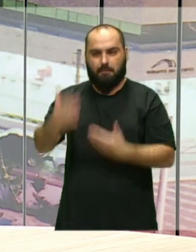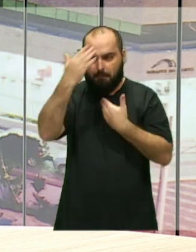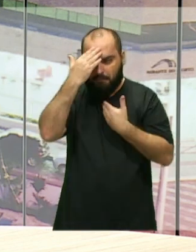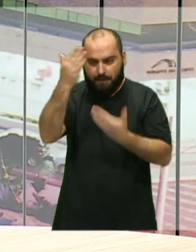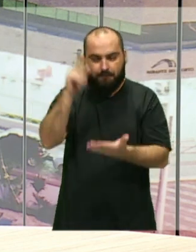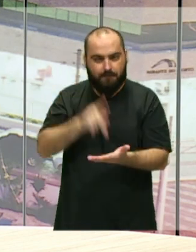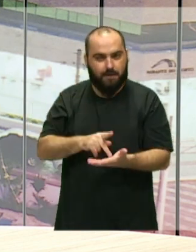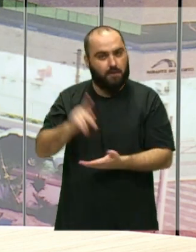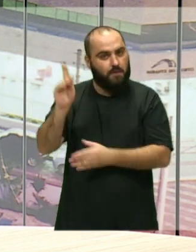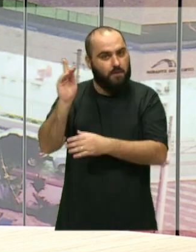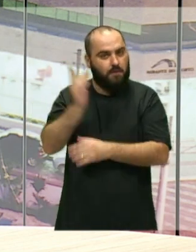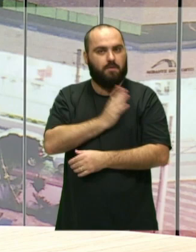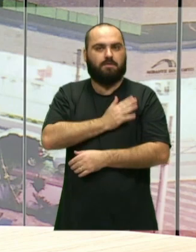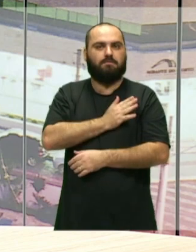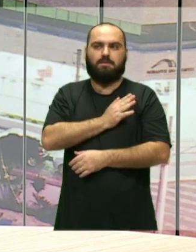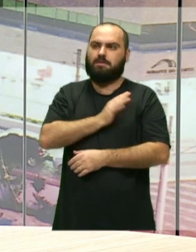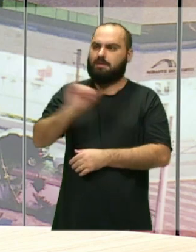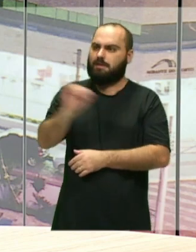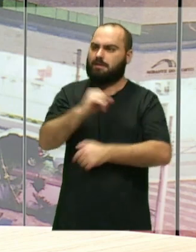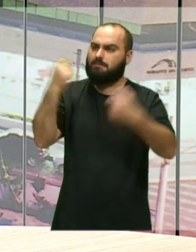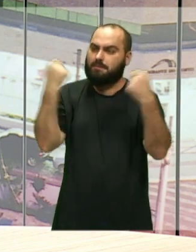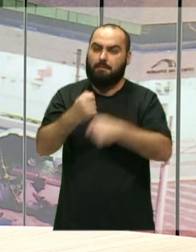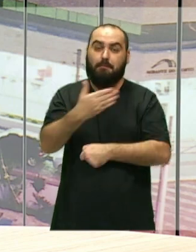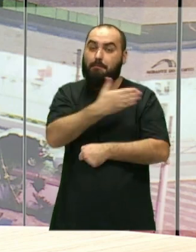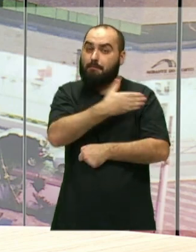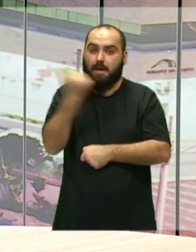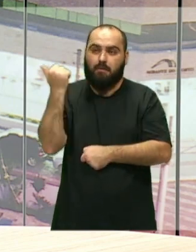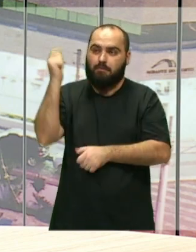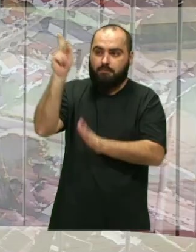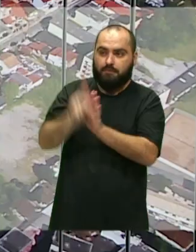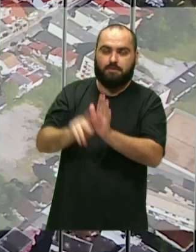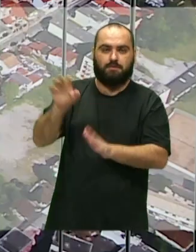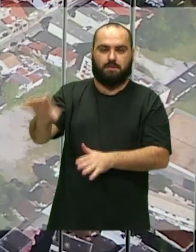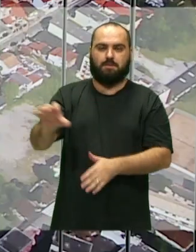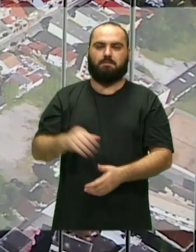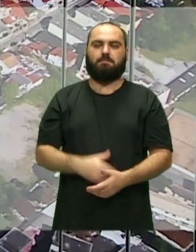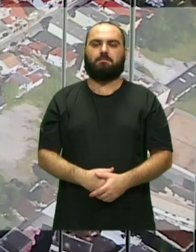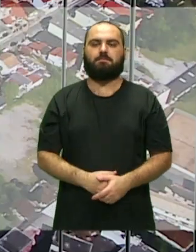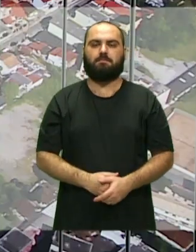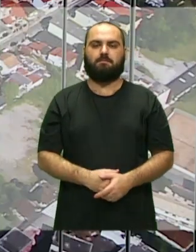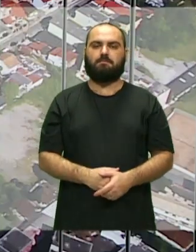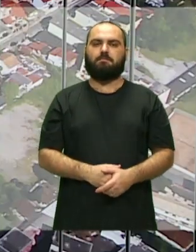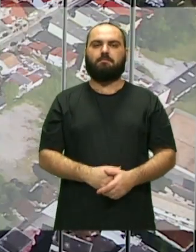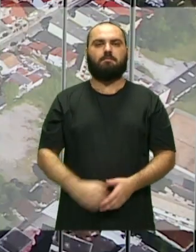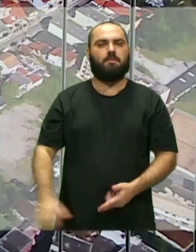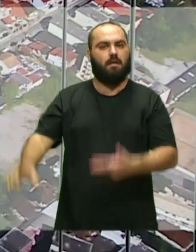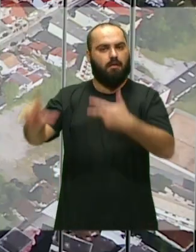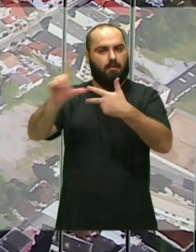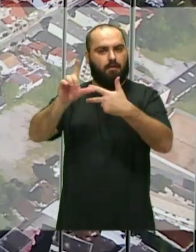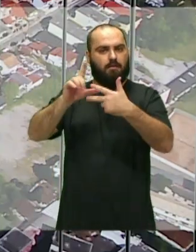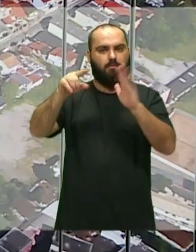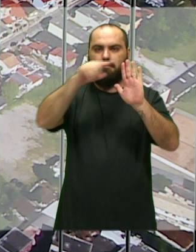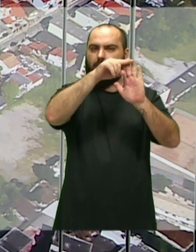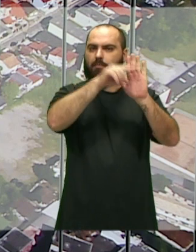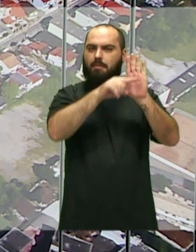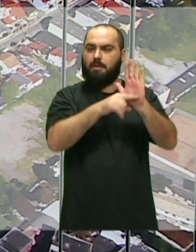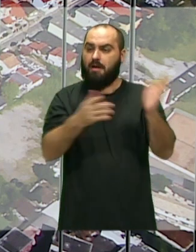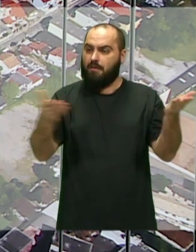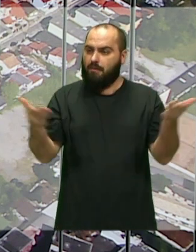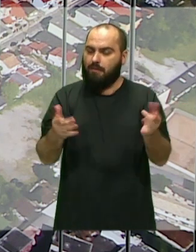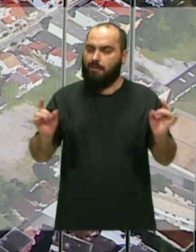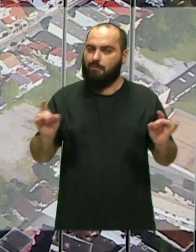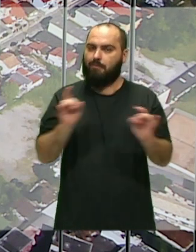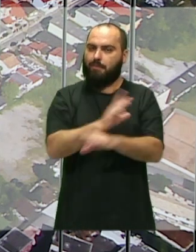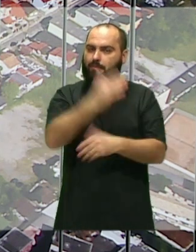mesmo que tá aí seja cada vez melhor com projeto semelhantes a isso legislativo em pauta de hoje chegou ao fim obrigado